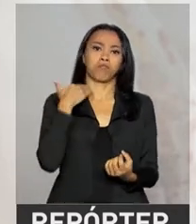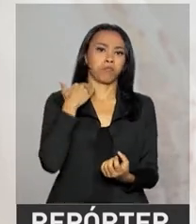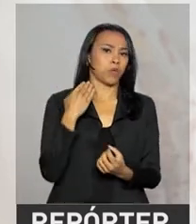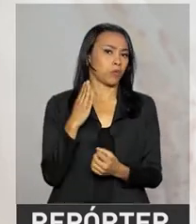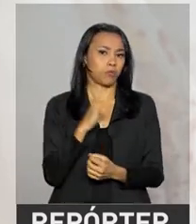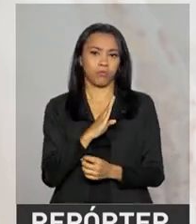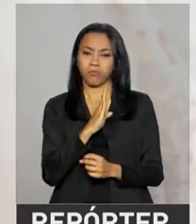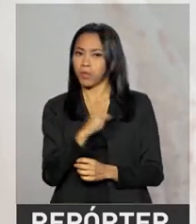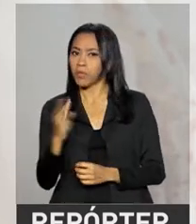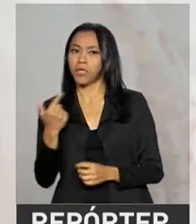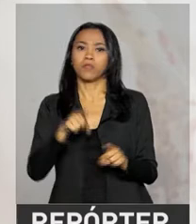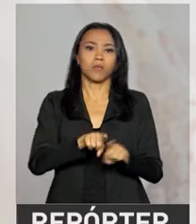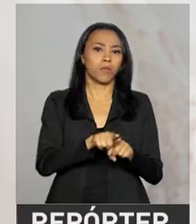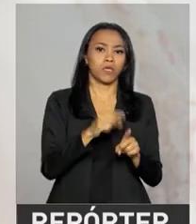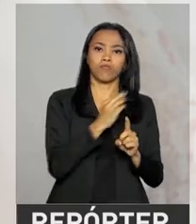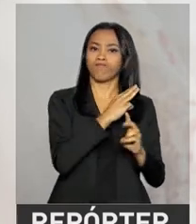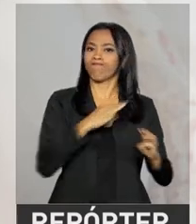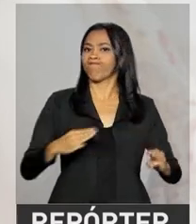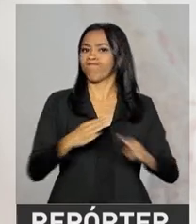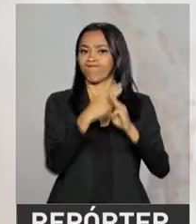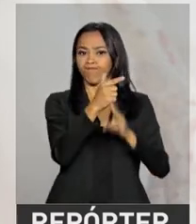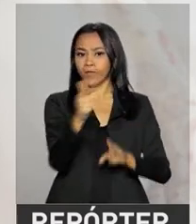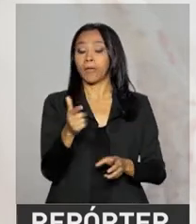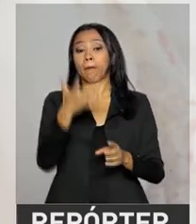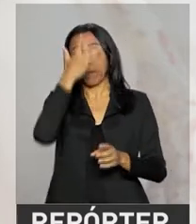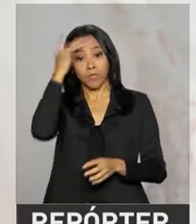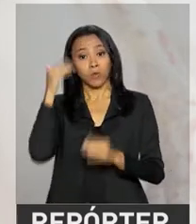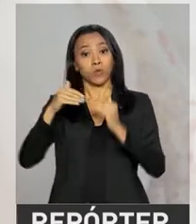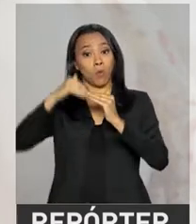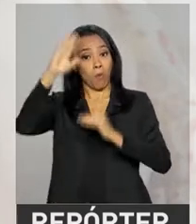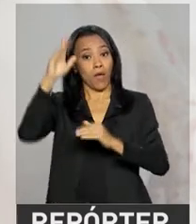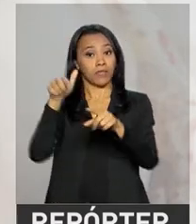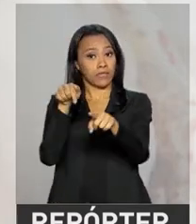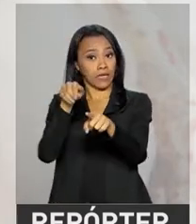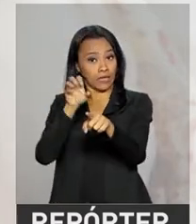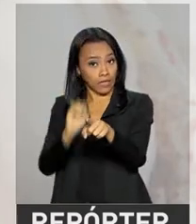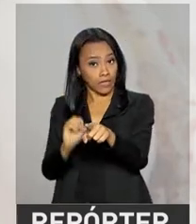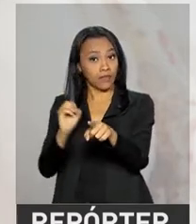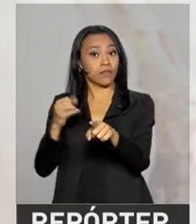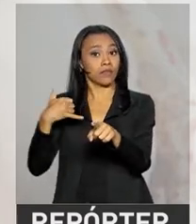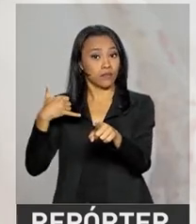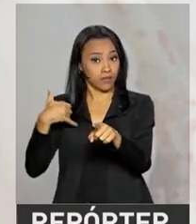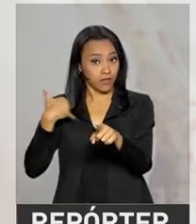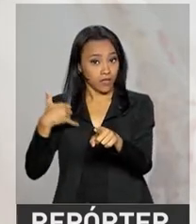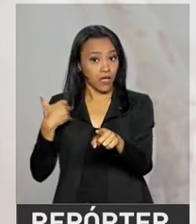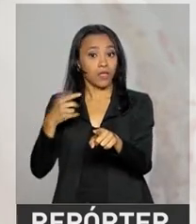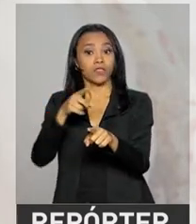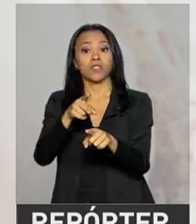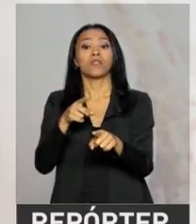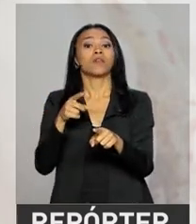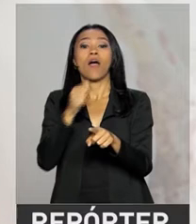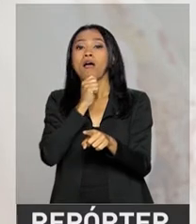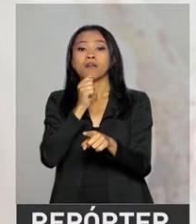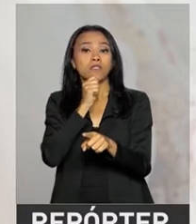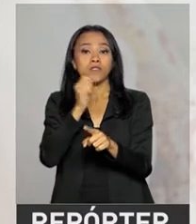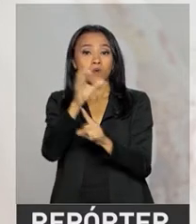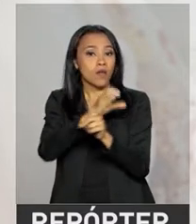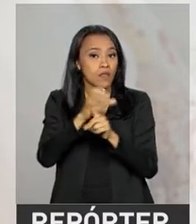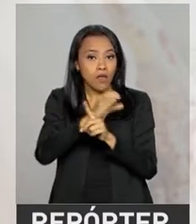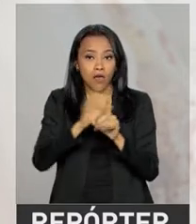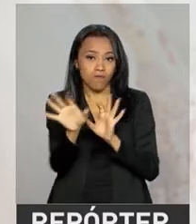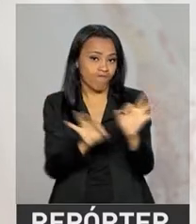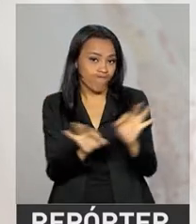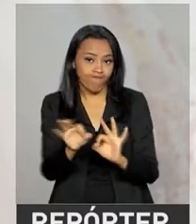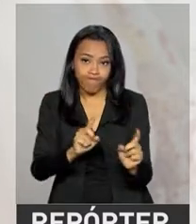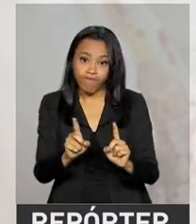pessoas com mais de 70 anos e herdeiros de cotistas falecidos não há data definida este grupo